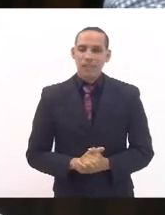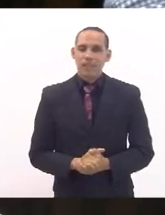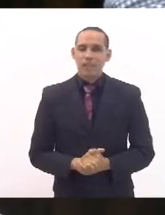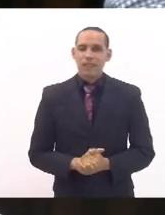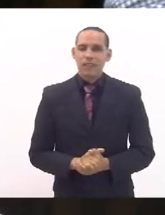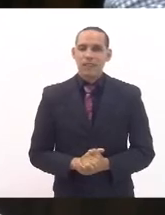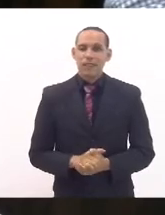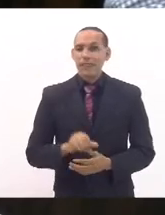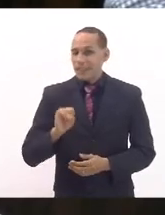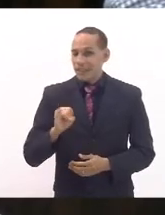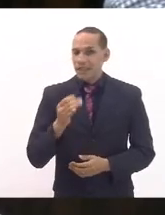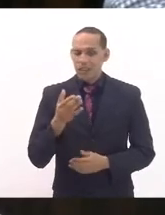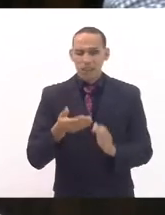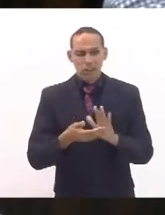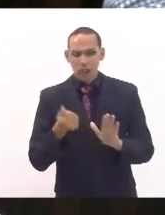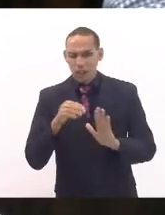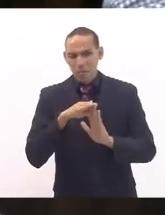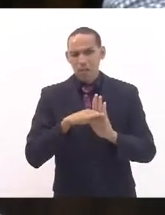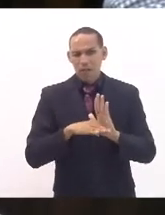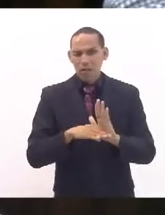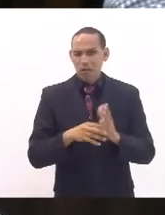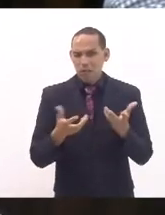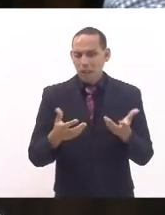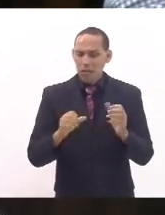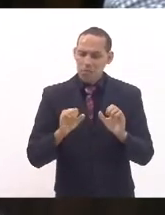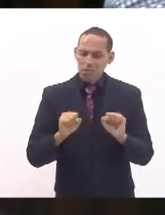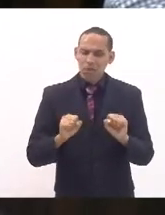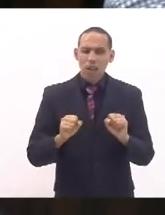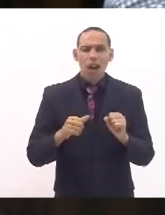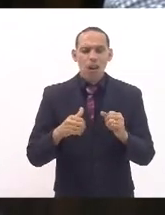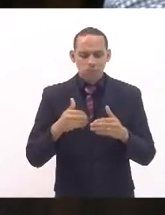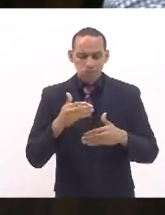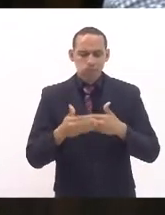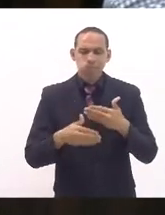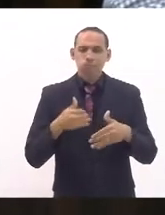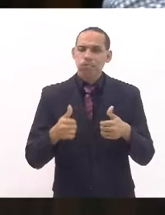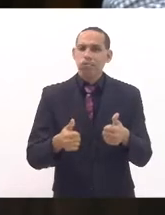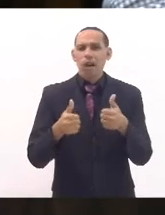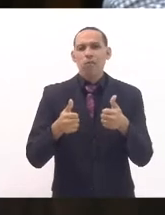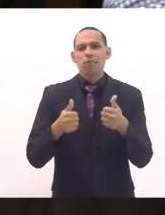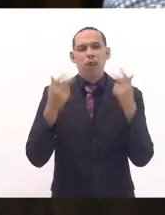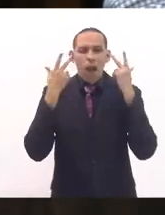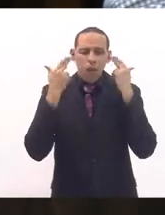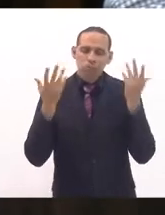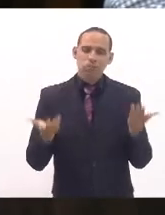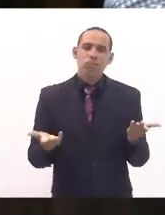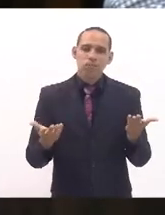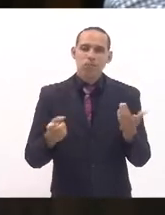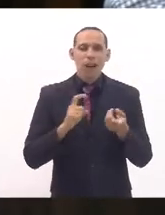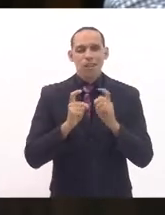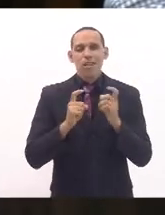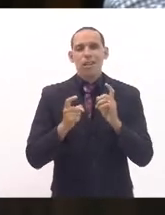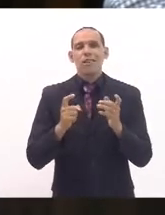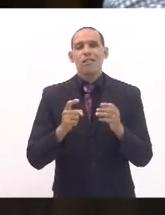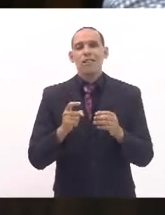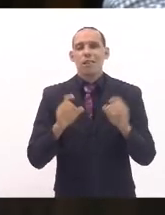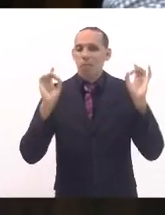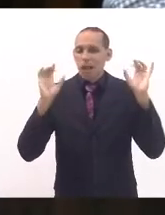imagino que, se Vossa Excelência quiser retirar de pauta, eu acho que vai transcorrer tudo normal. A sessão extra.